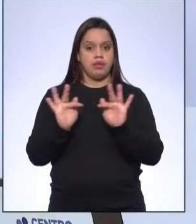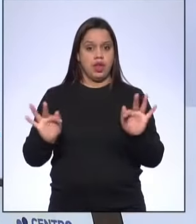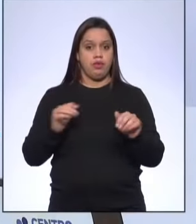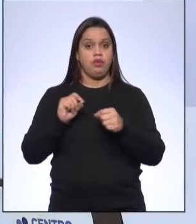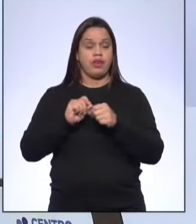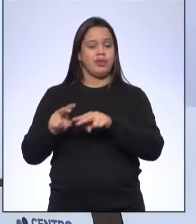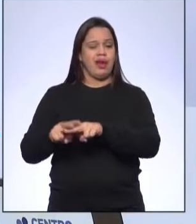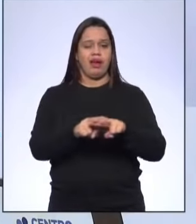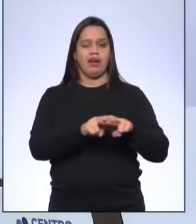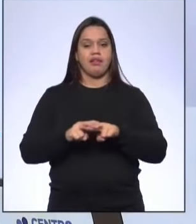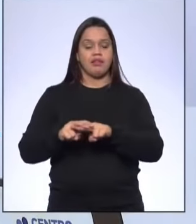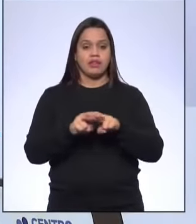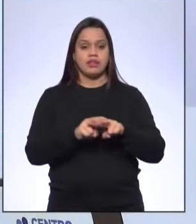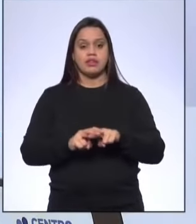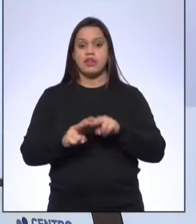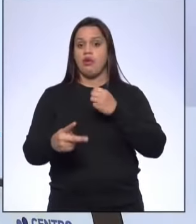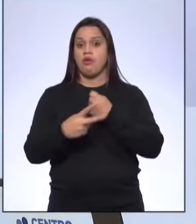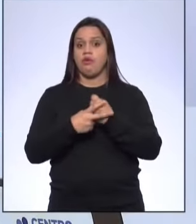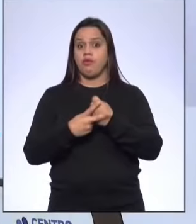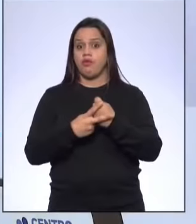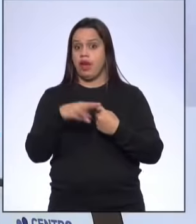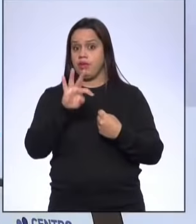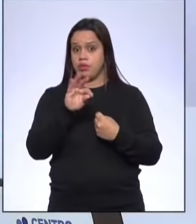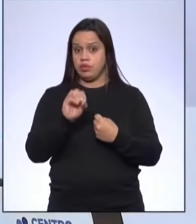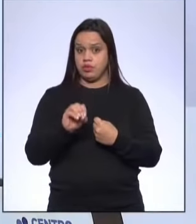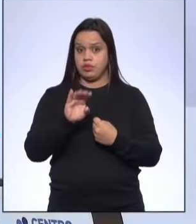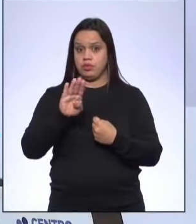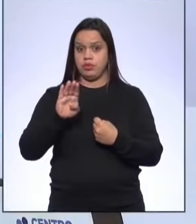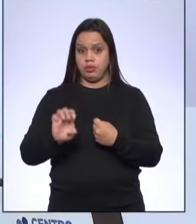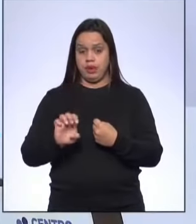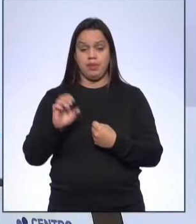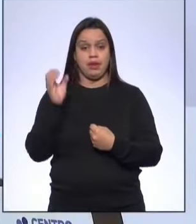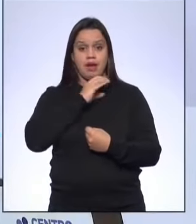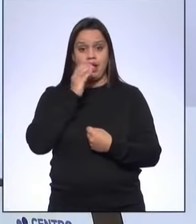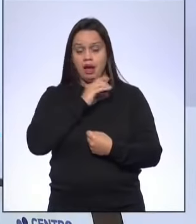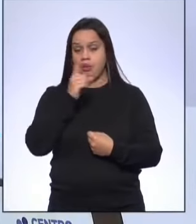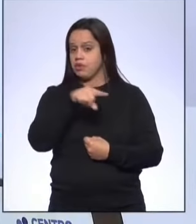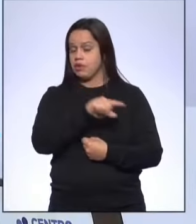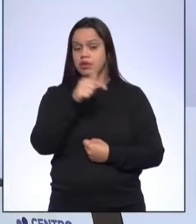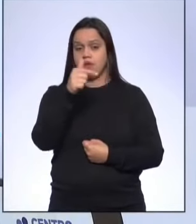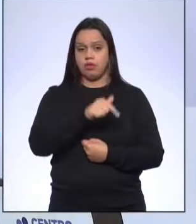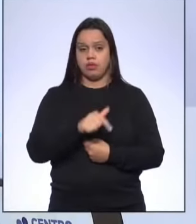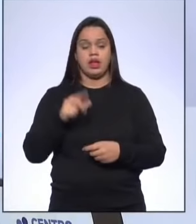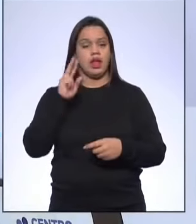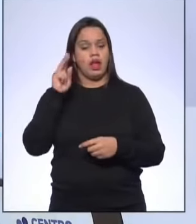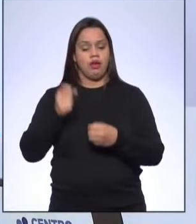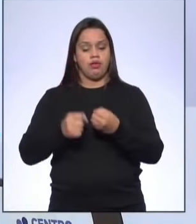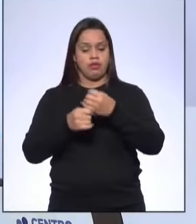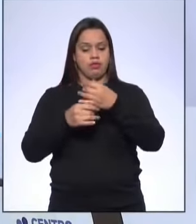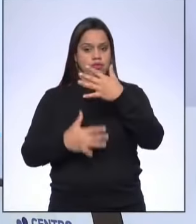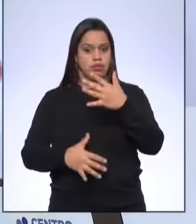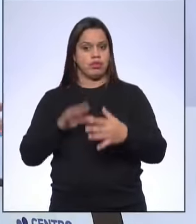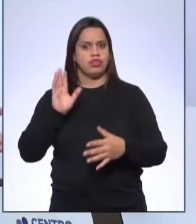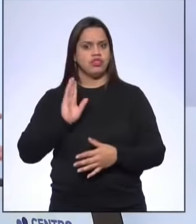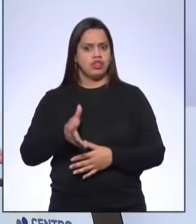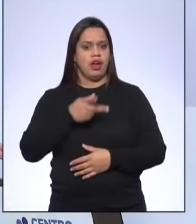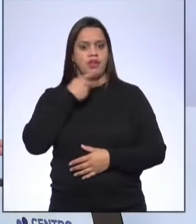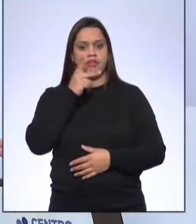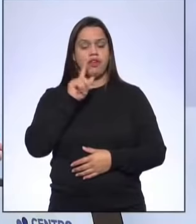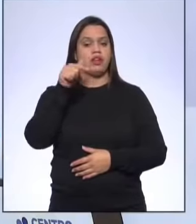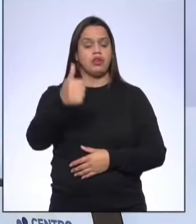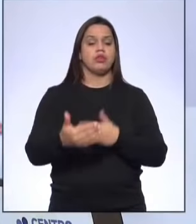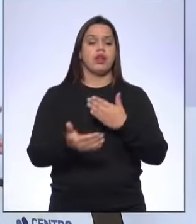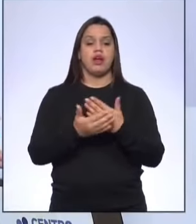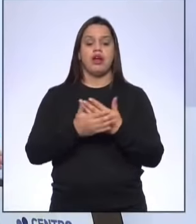vou fazer uma pequena revisão do verbo to be bem rapidinha né para quem não teve eu vi que no chat alguns alunos já falar em